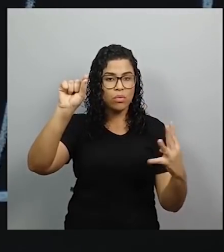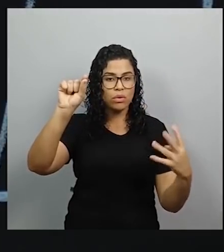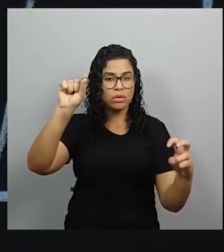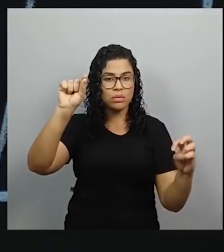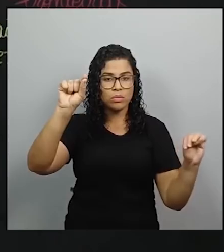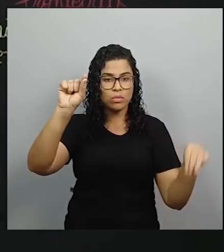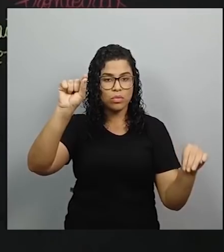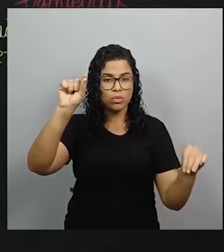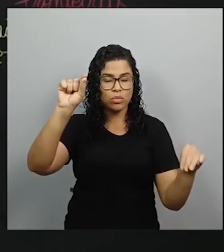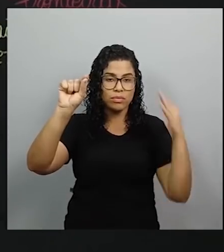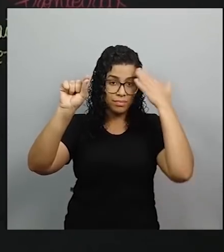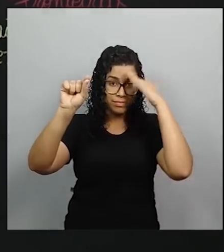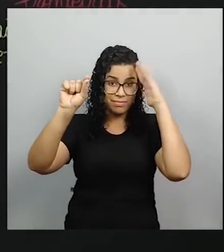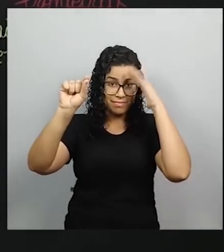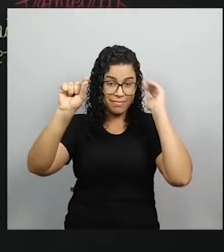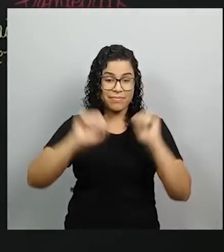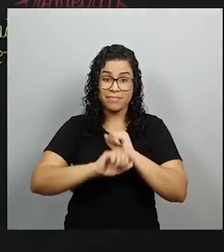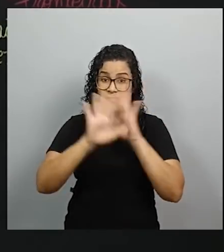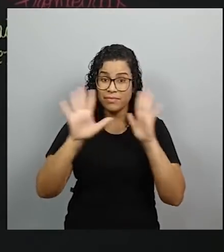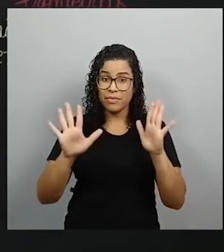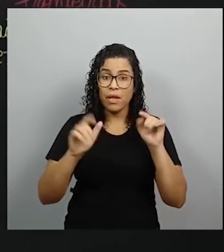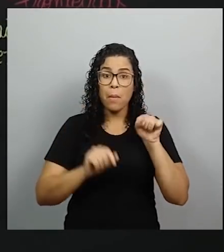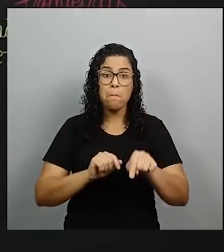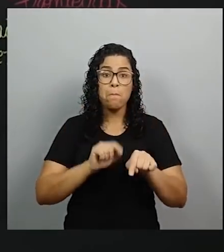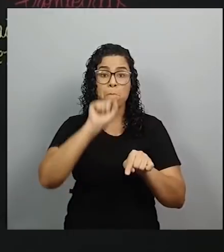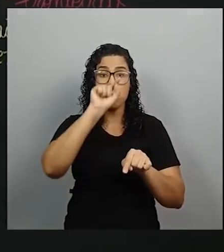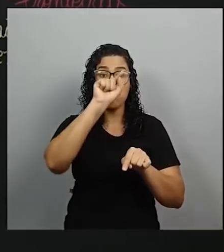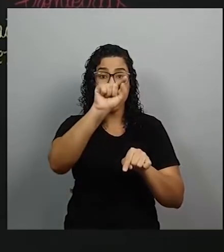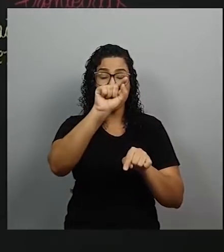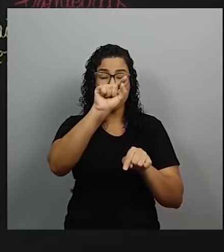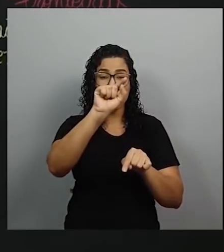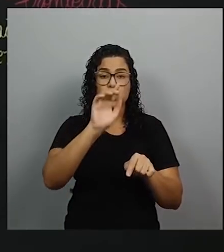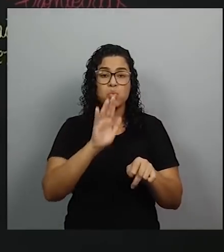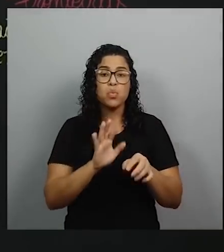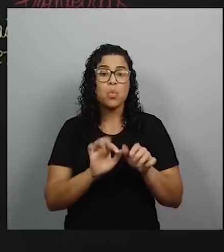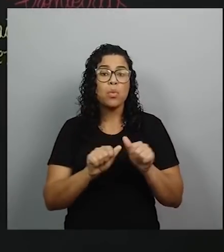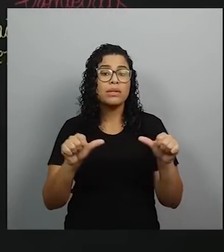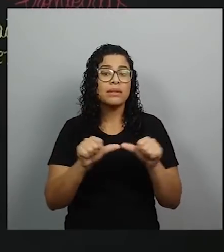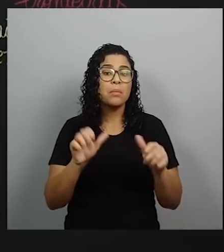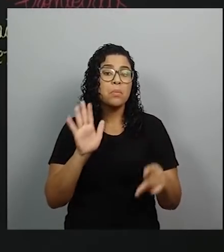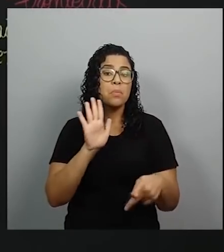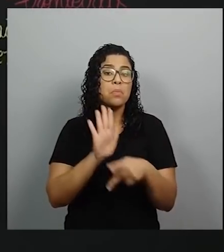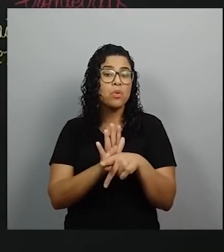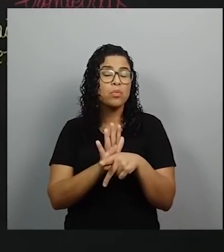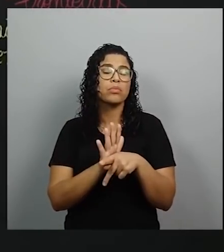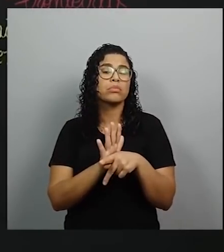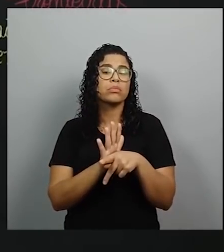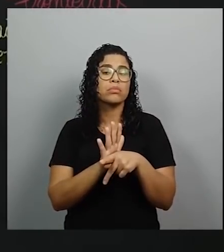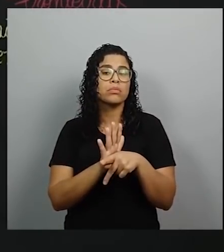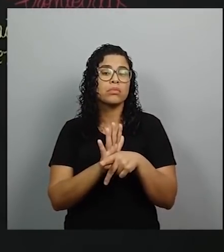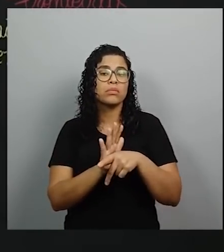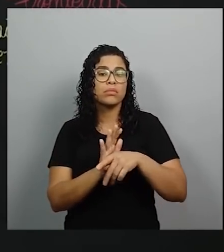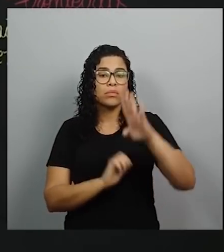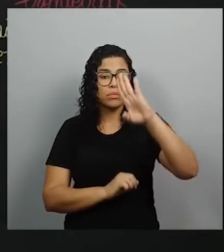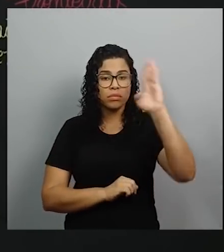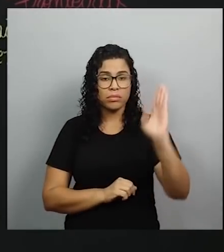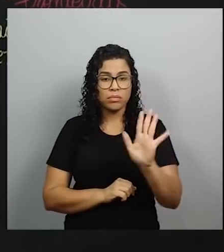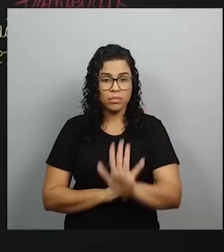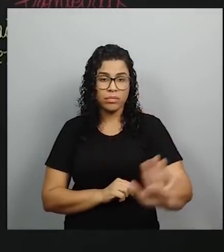o que eu estou dizendo, pessoal? Isso são os pontos extremos. Quando nós temos este ponto e esse ponto, vai nos dar